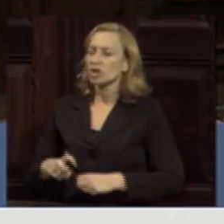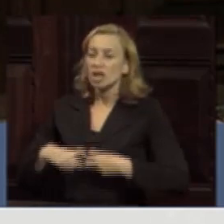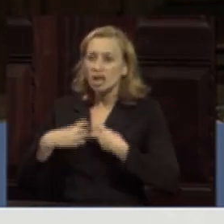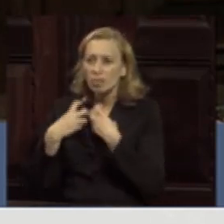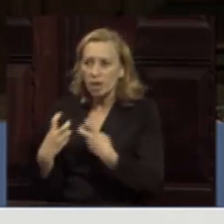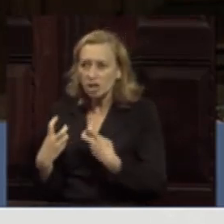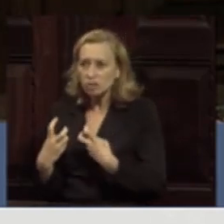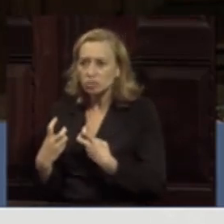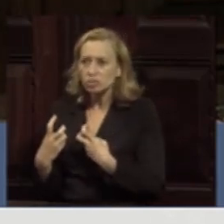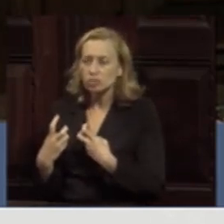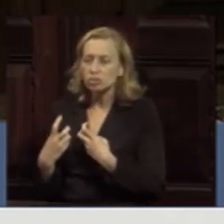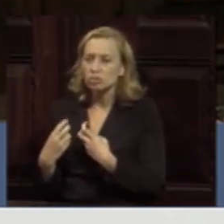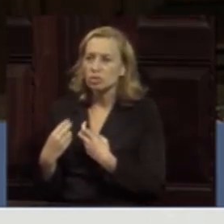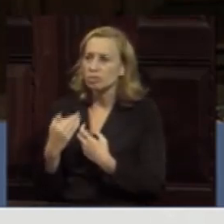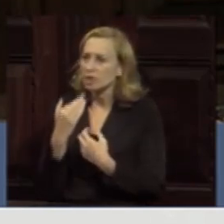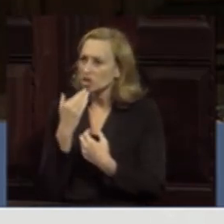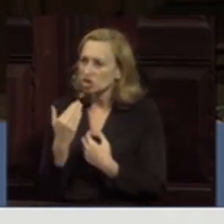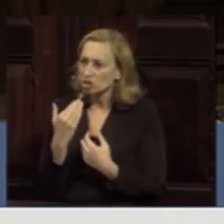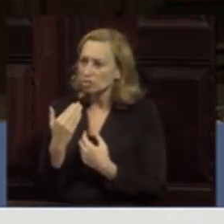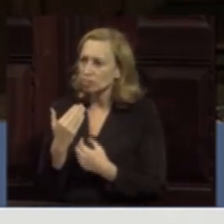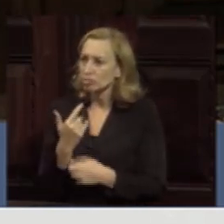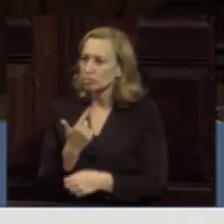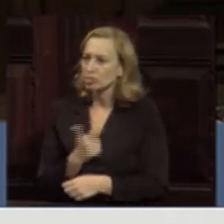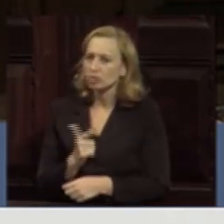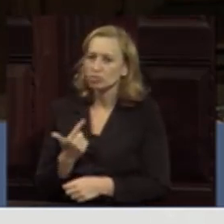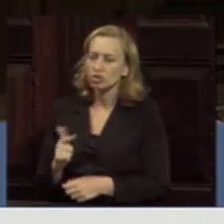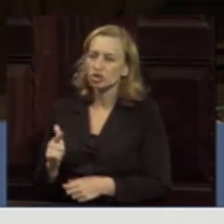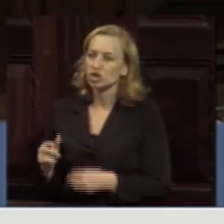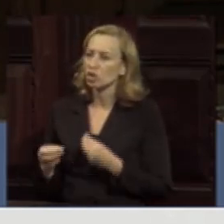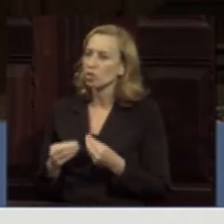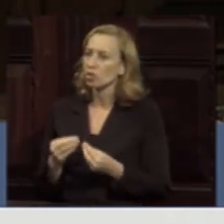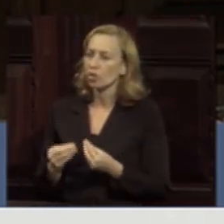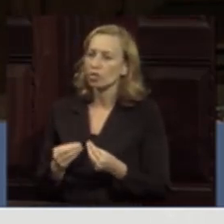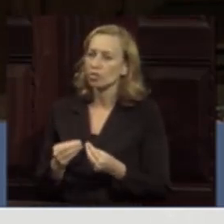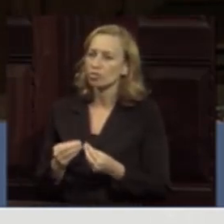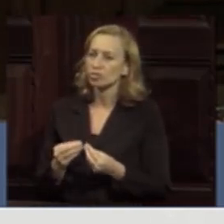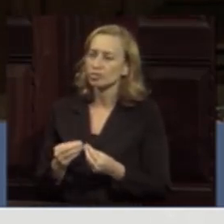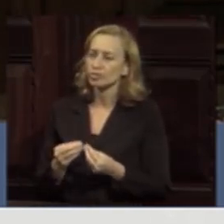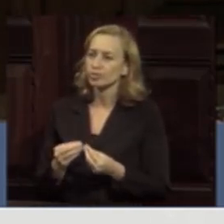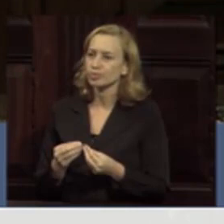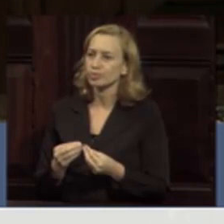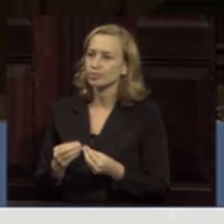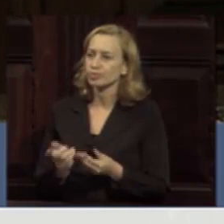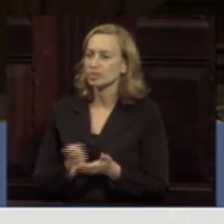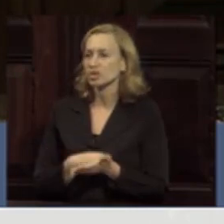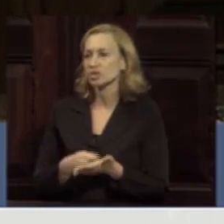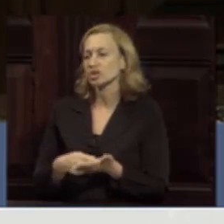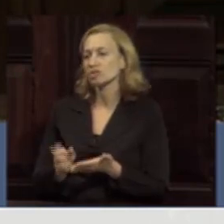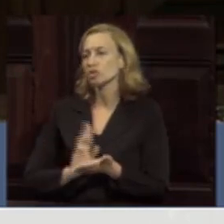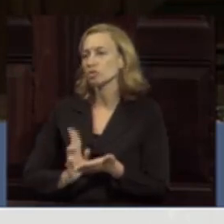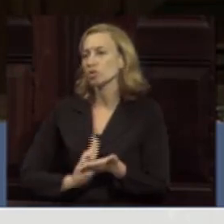implorando, que não havia condições de manter a lógica do sistema que